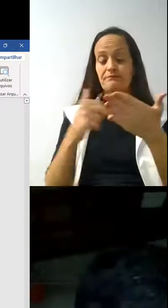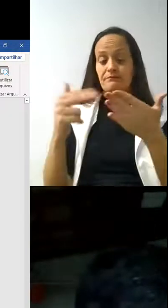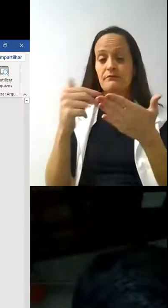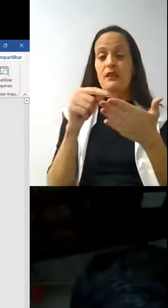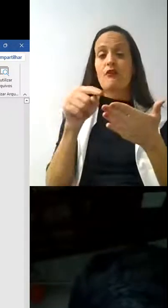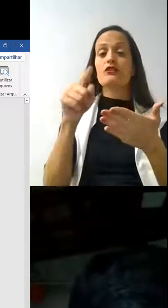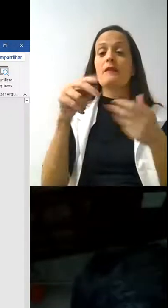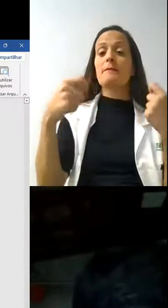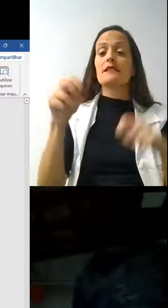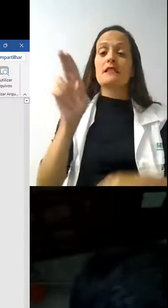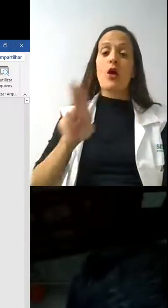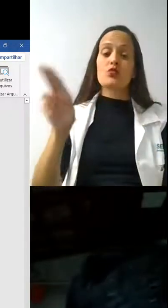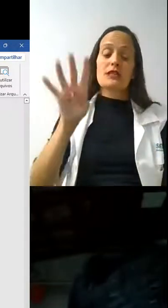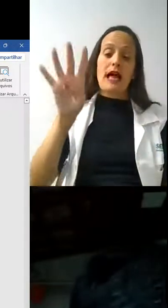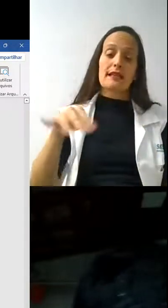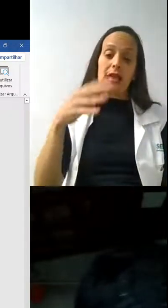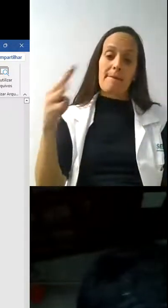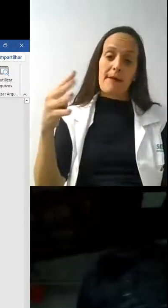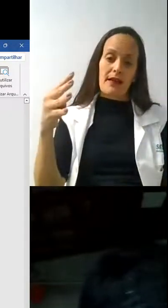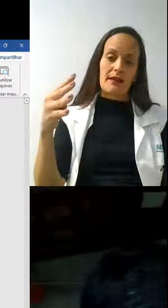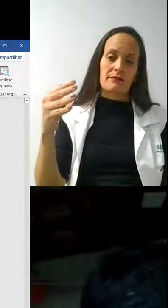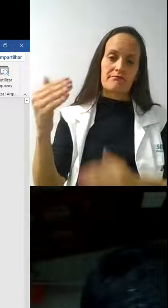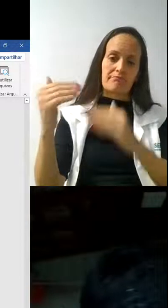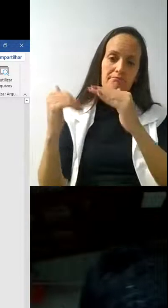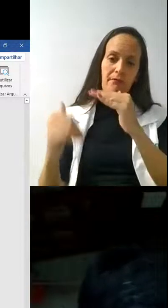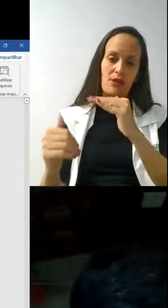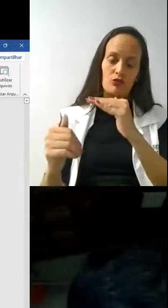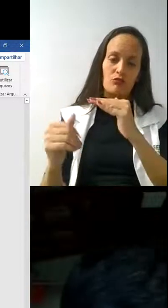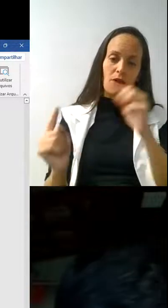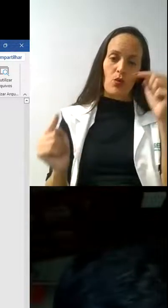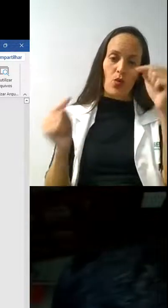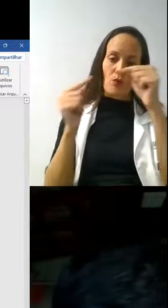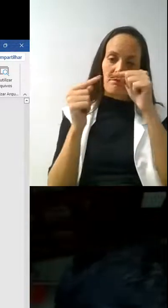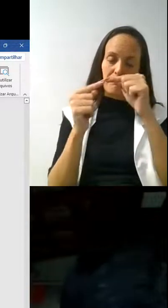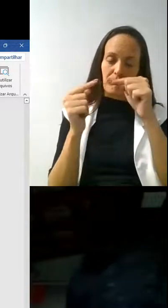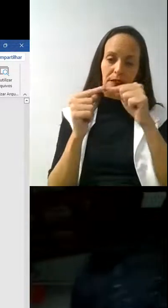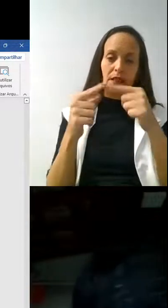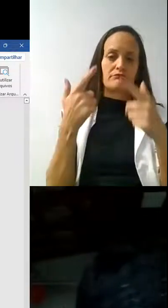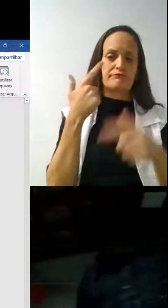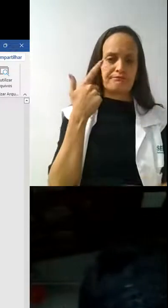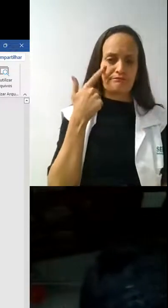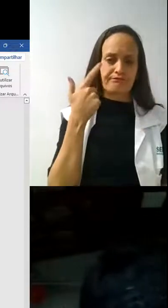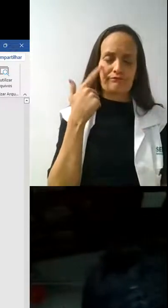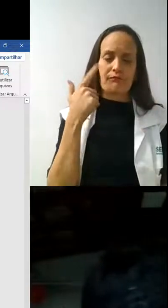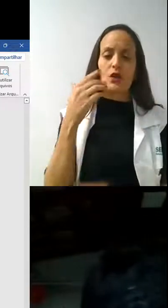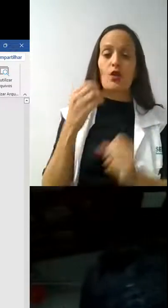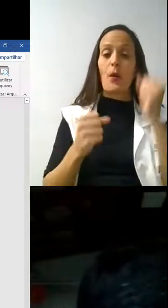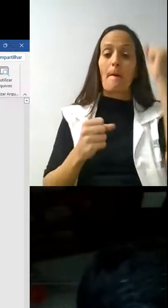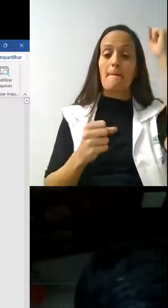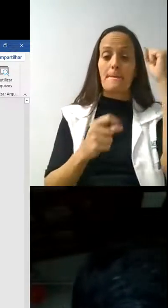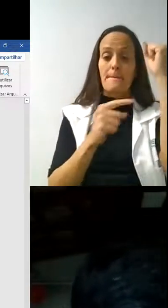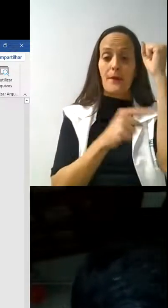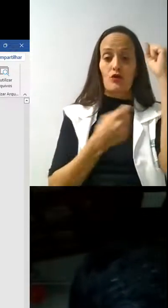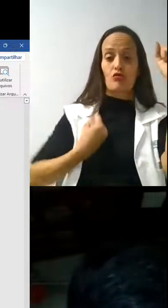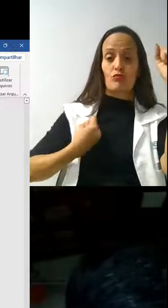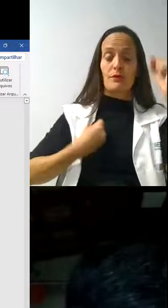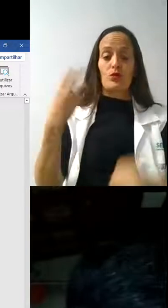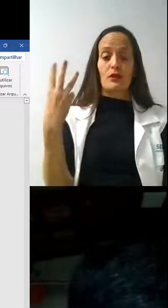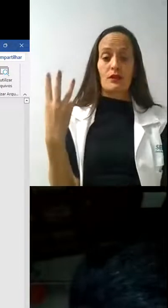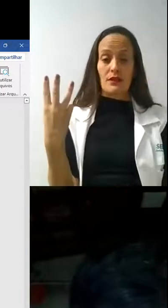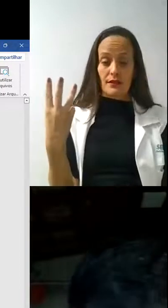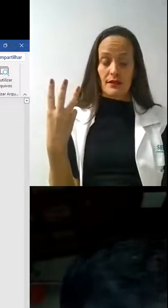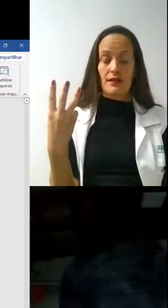essa ordem de serviço aqui, com essa situação. Então, vamos lá. Poste número 3. Então, eu venho aqui na